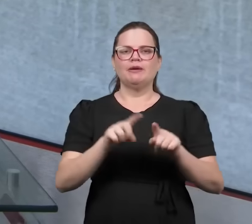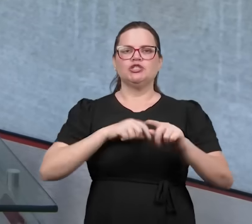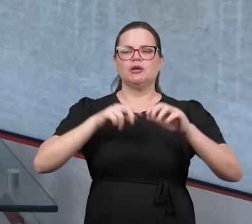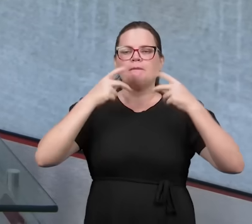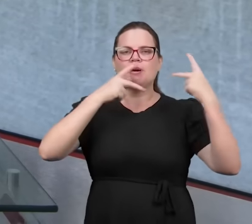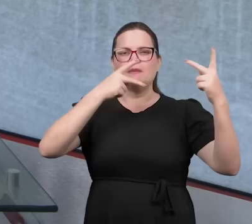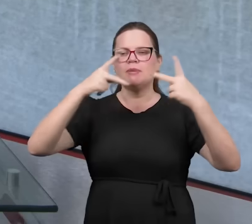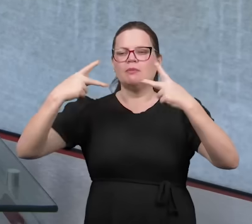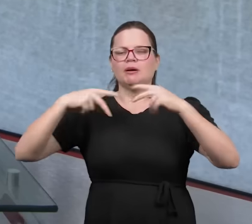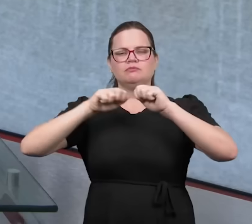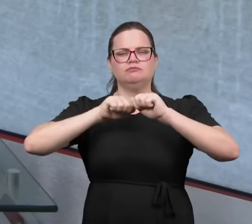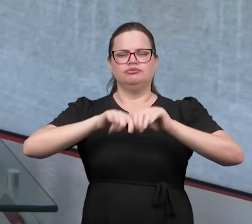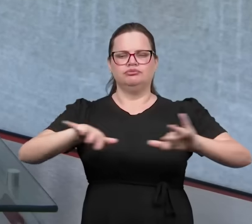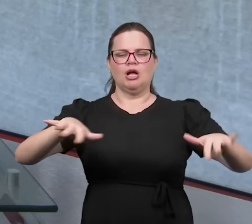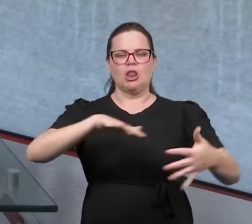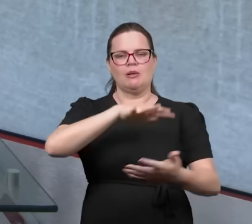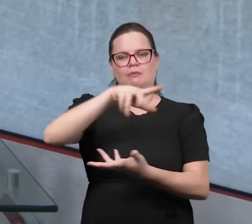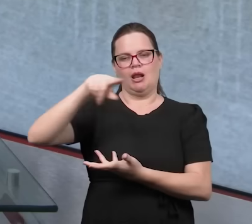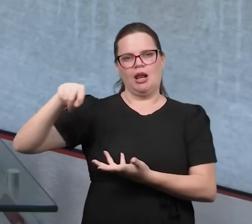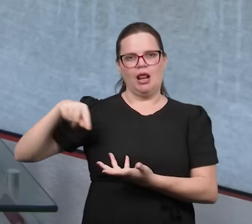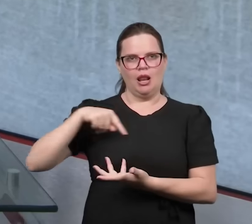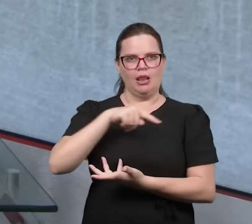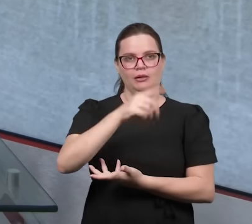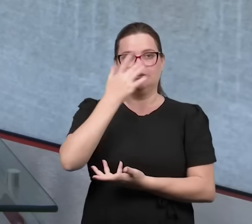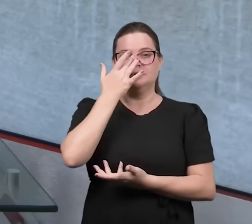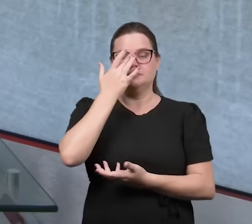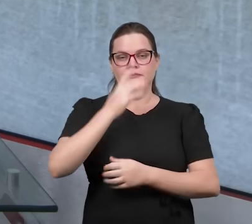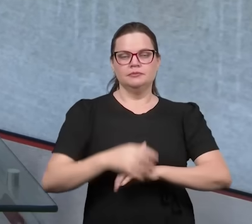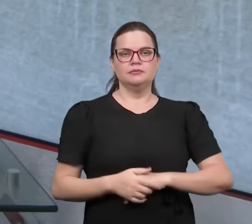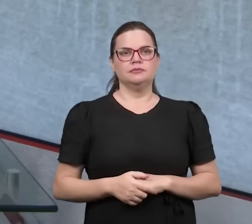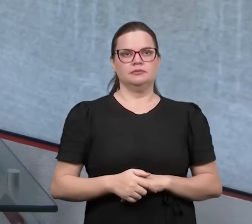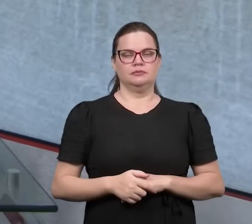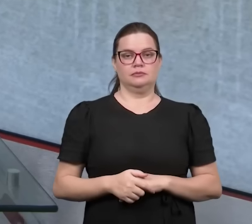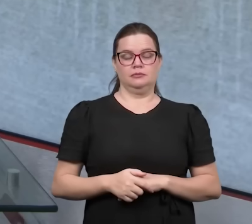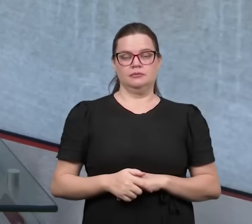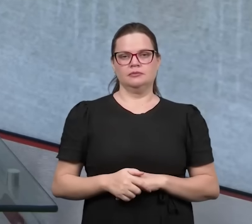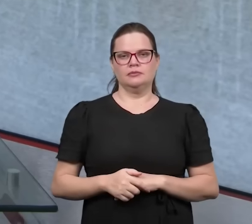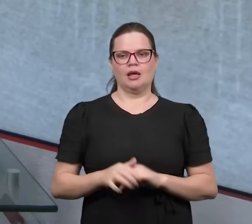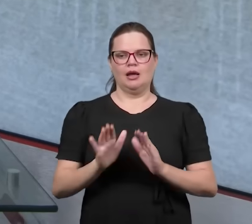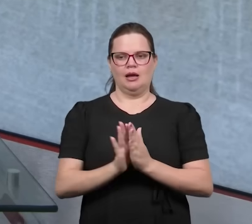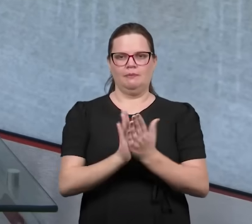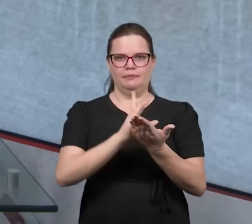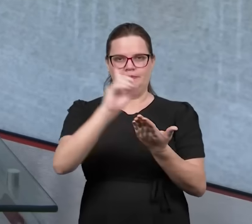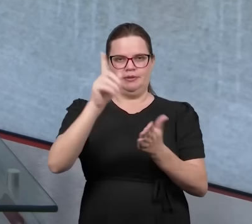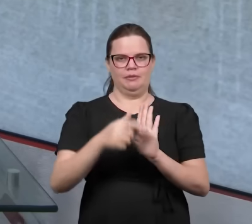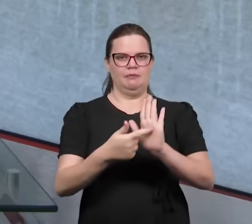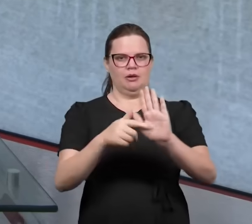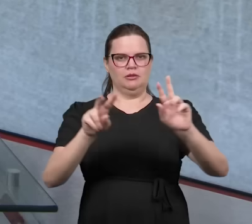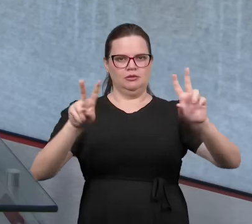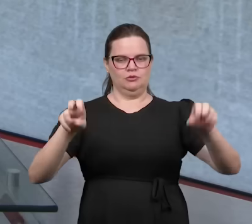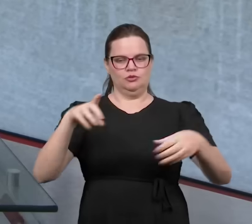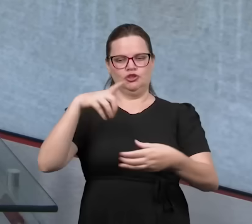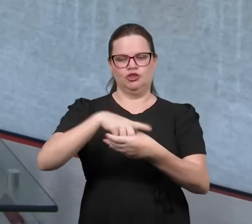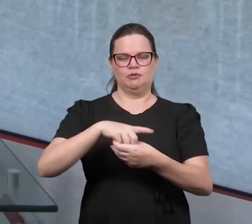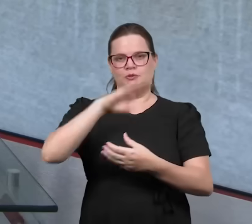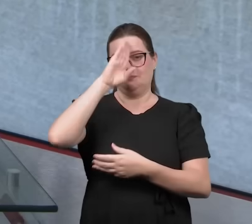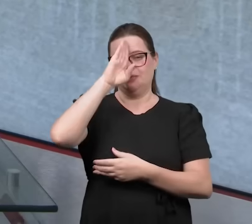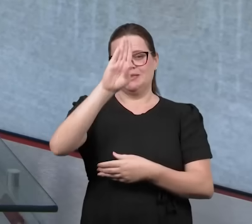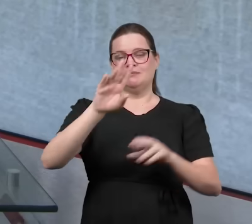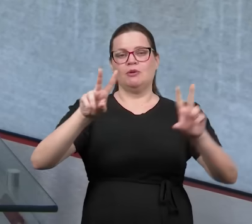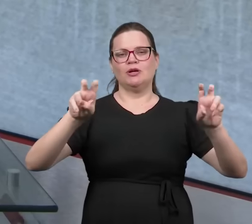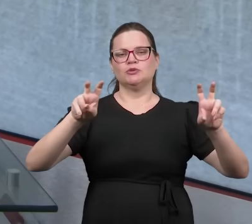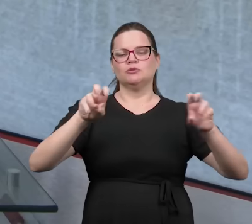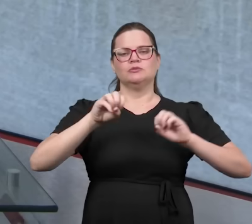de expansão do reino de Deus na terra. O principal ensino da Bíblia sobre este assunto é